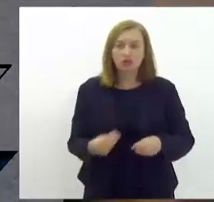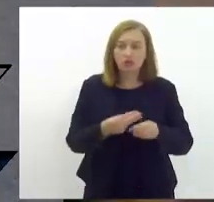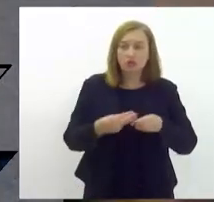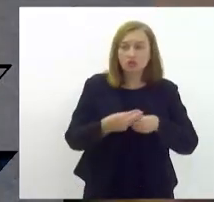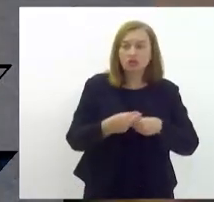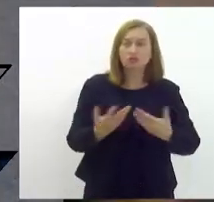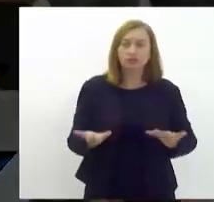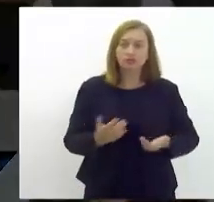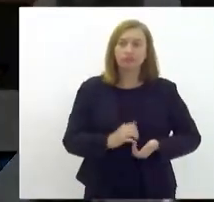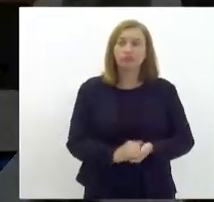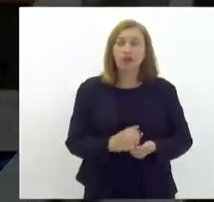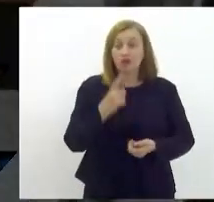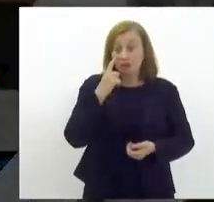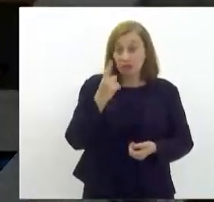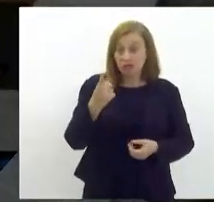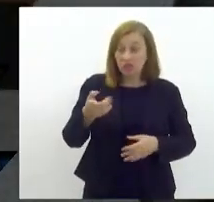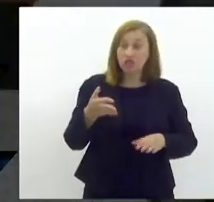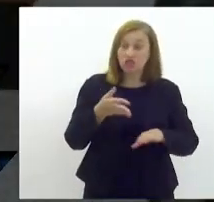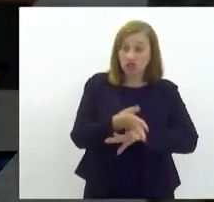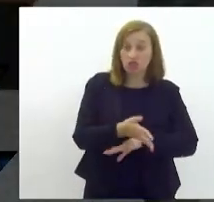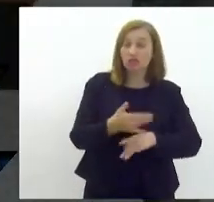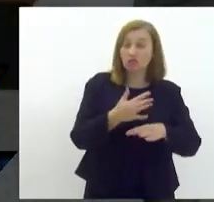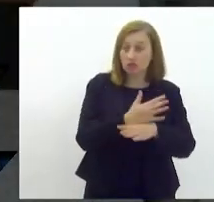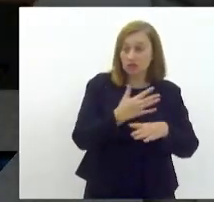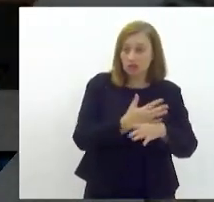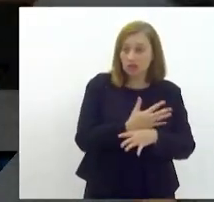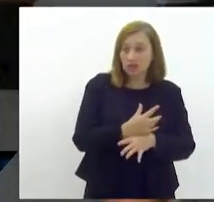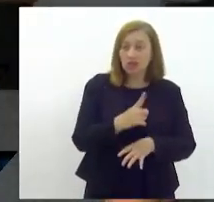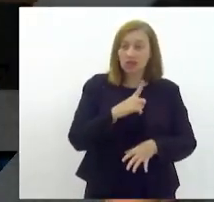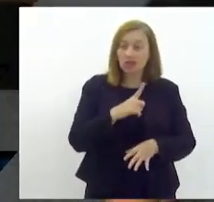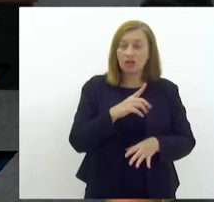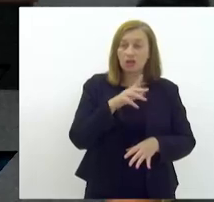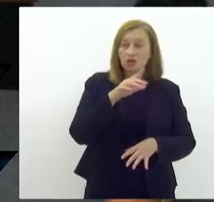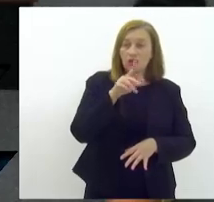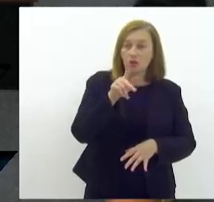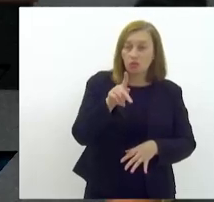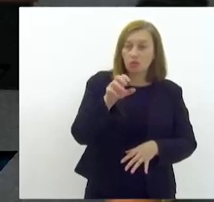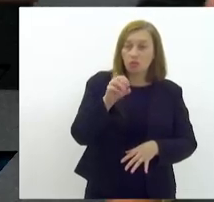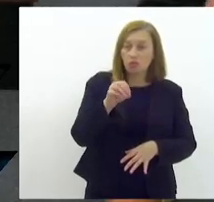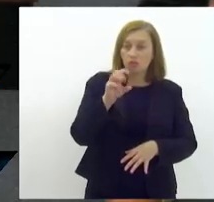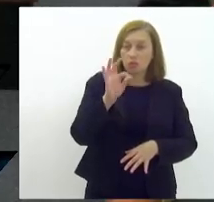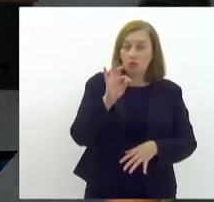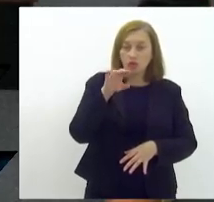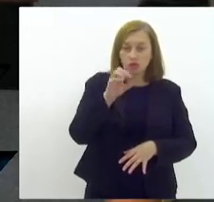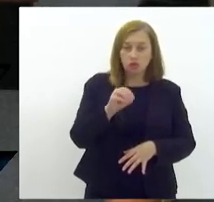municípios visto que você chega numa cidade tem um posto de saúde né